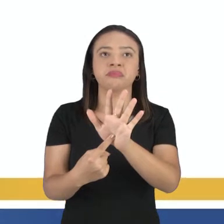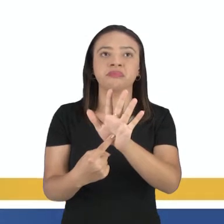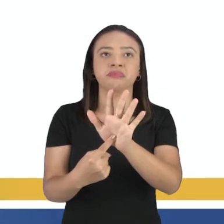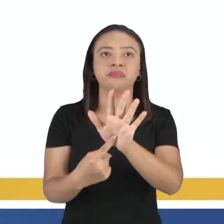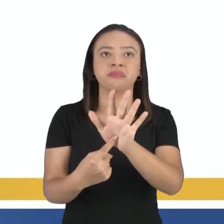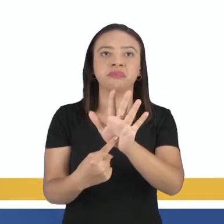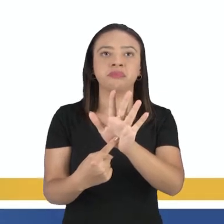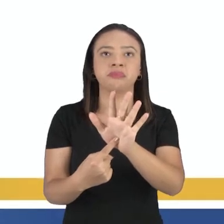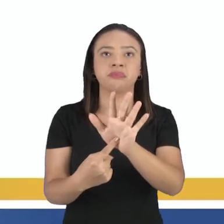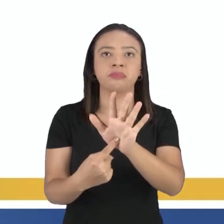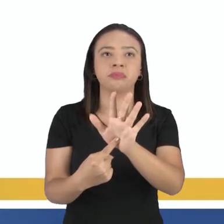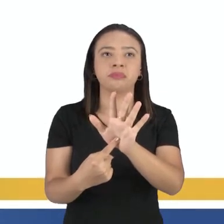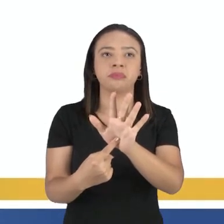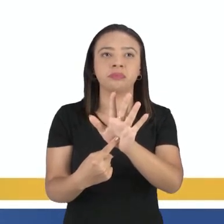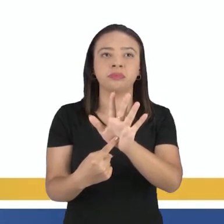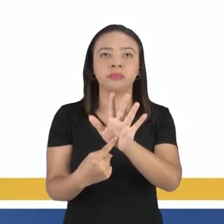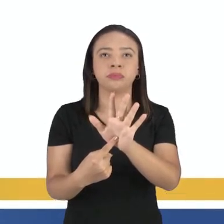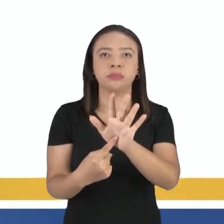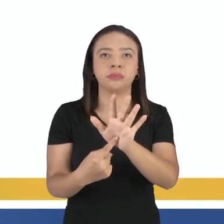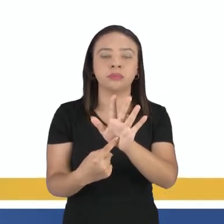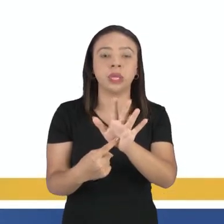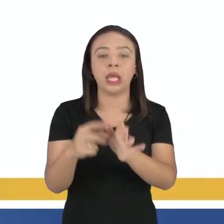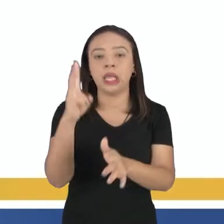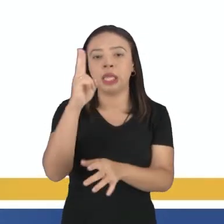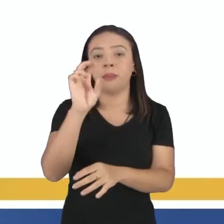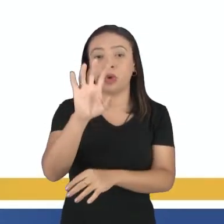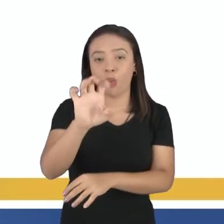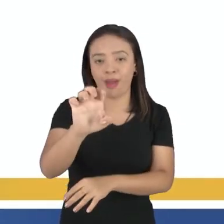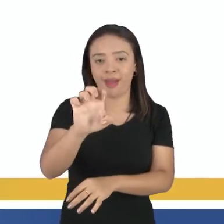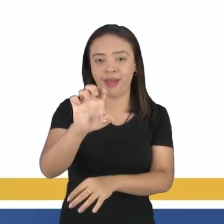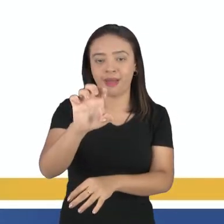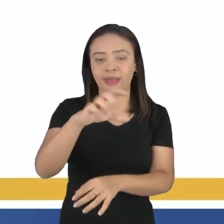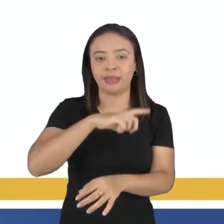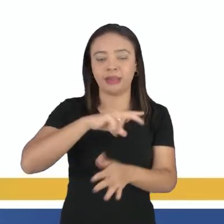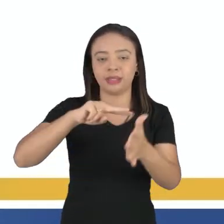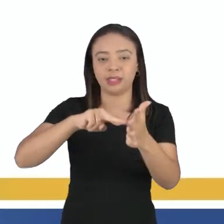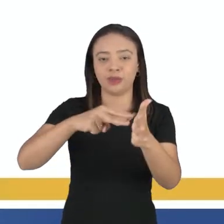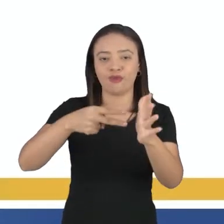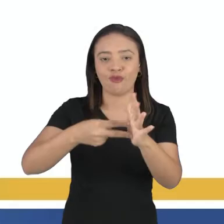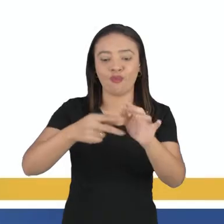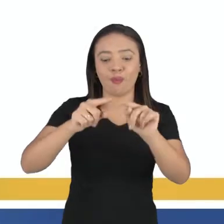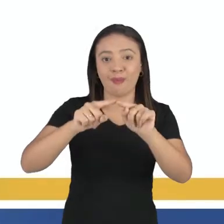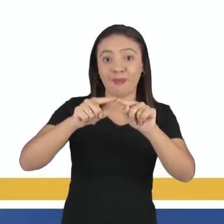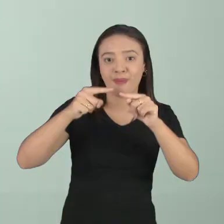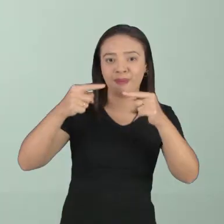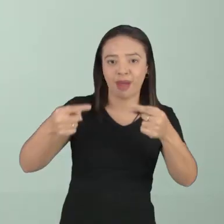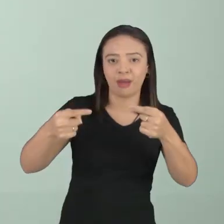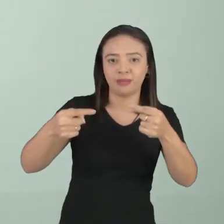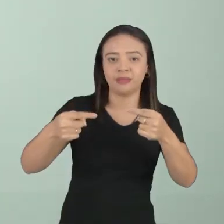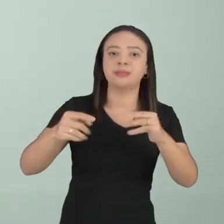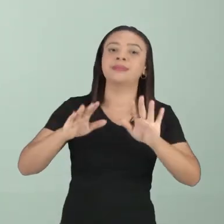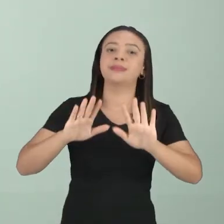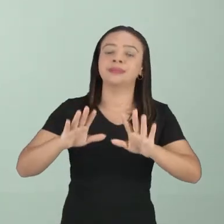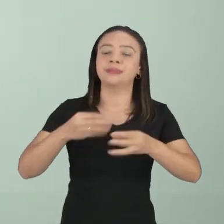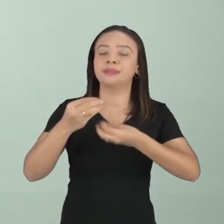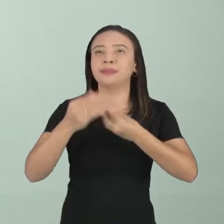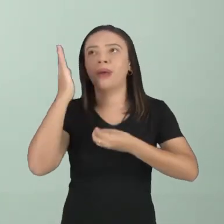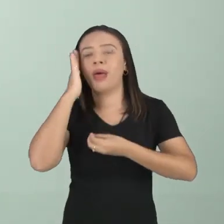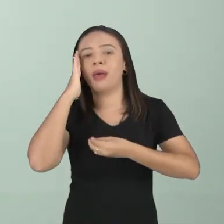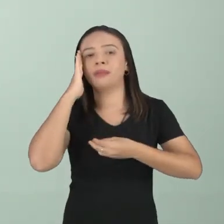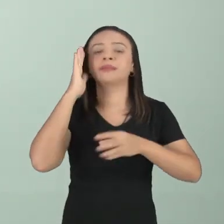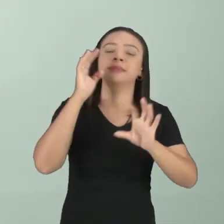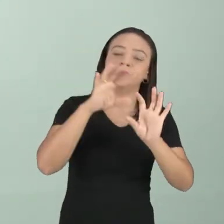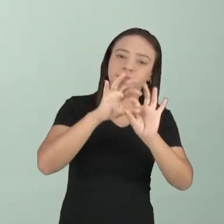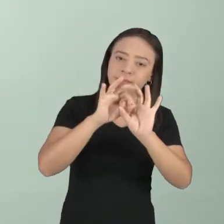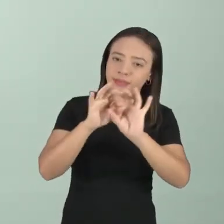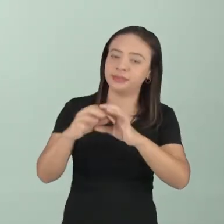de, esse ezinho ali com valor de mas, né? Então, vejam que depende do contexto, né? Já